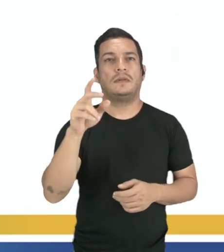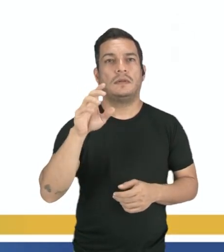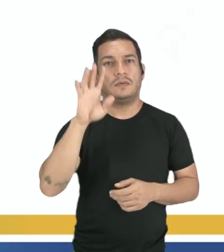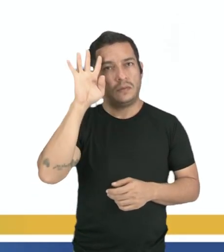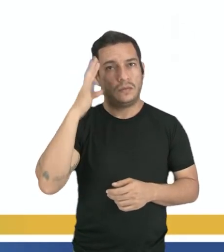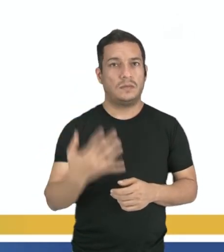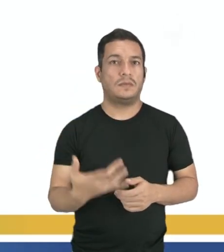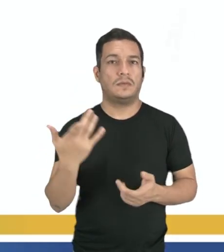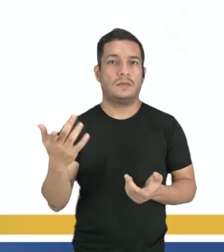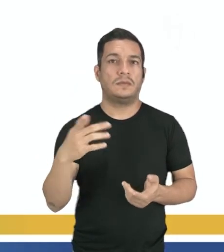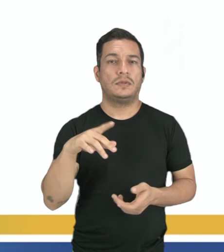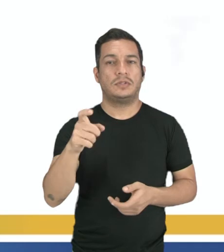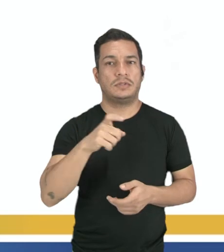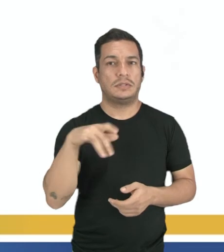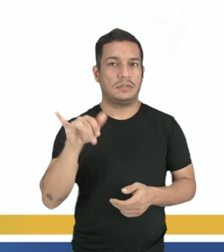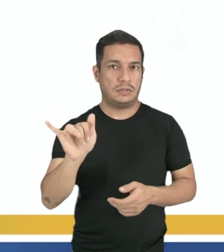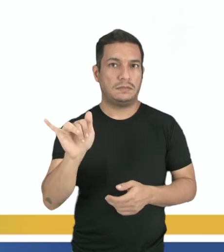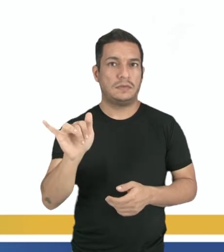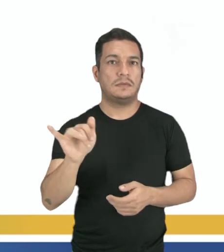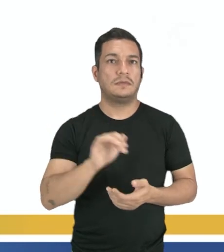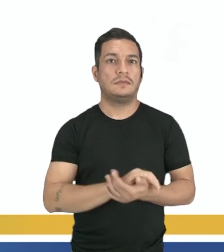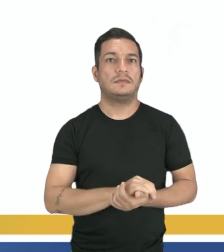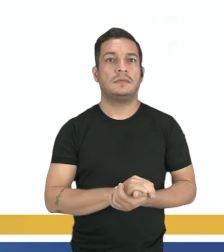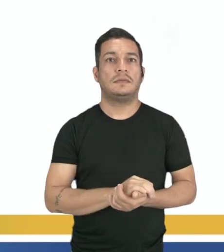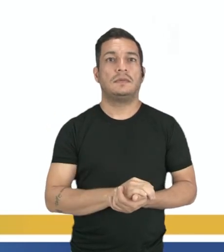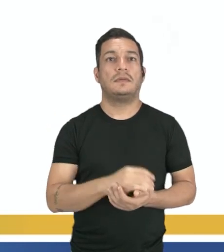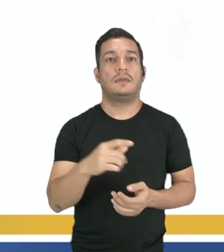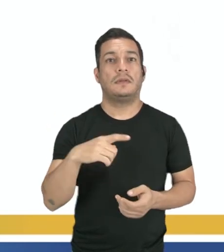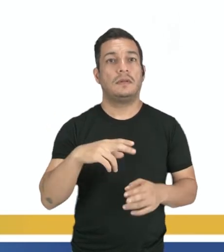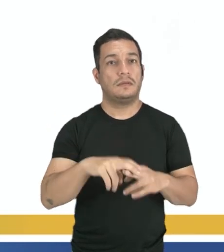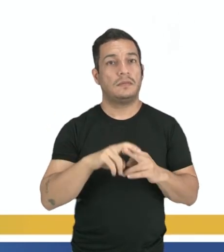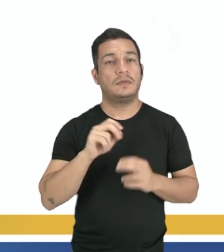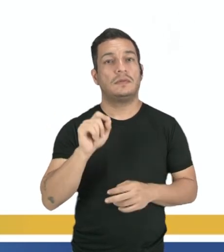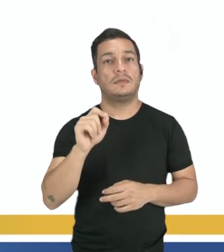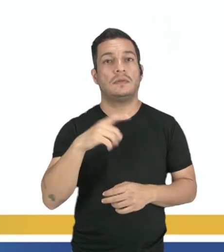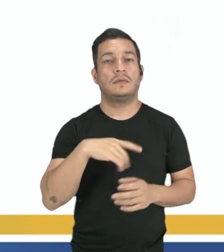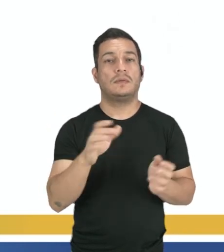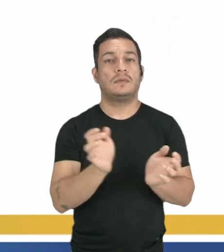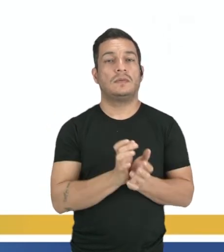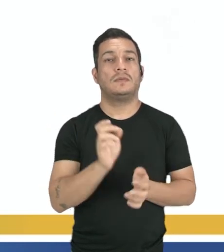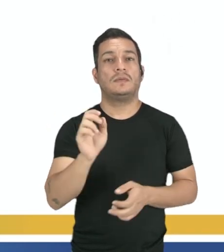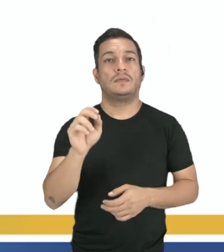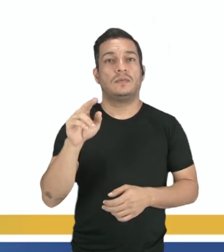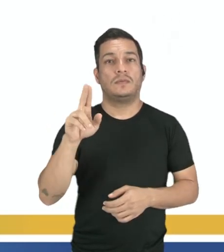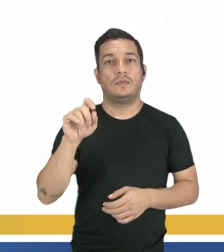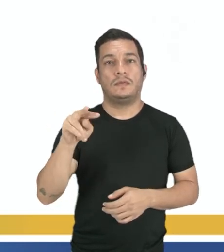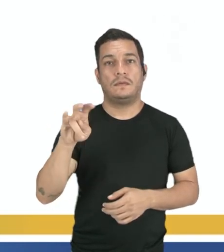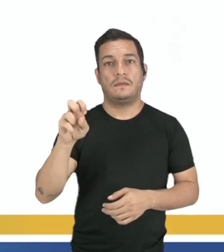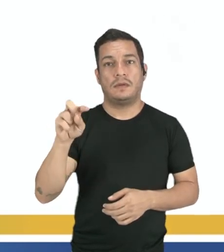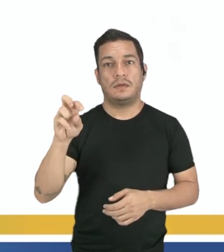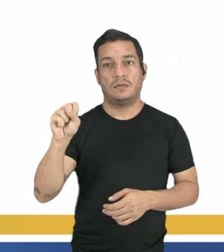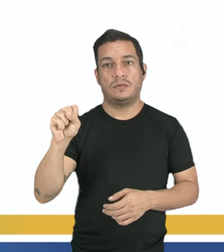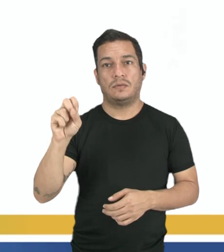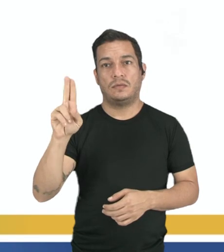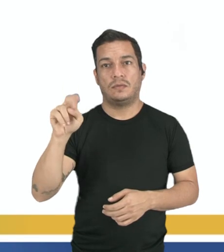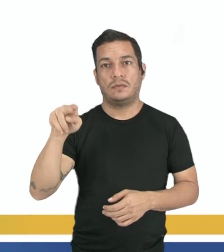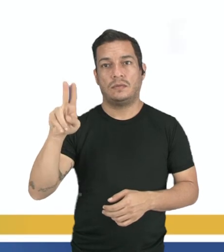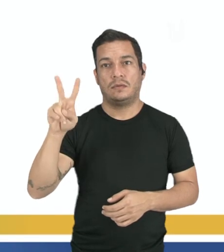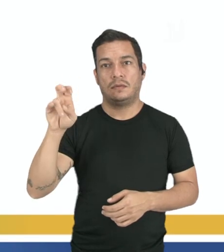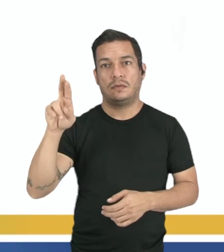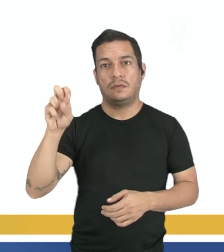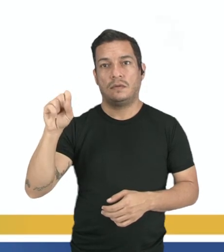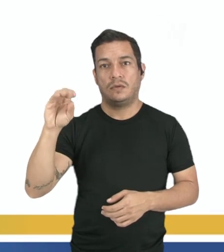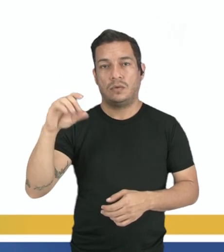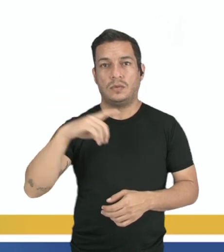Ou seja, infinitos x, y aí, né? Sendo, portanto, seu conjunto universo aí, né? Constituído